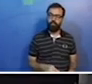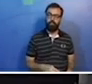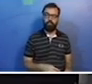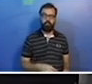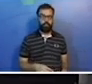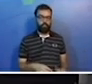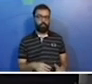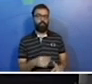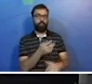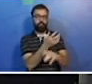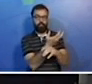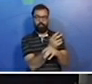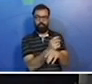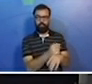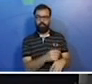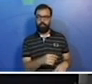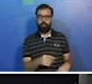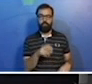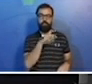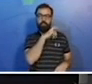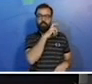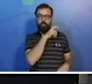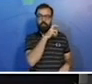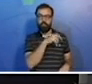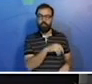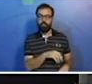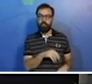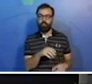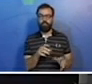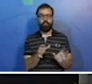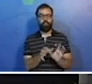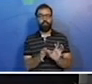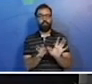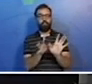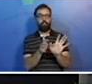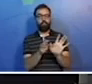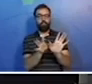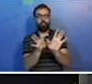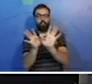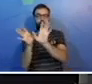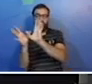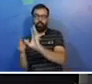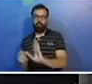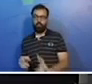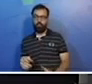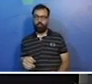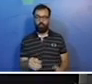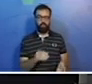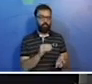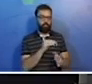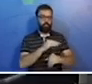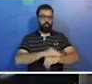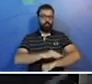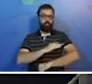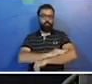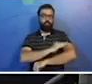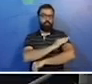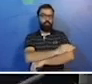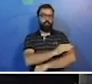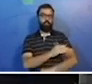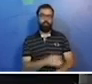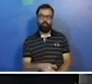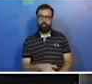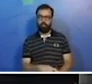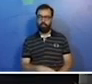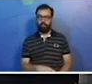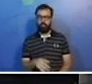os vegetais, serpente, temos algumas borboletas, olha a perereca aqui